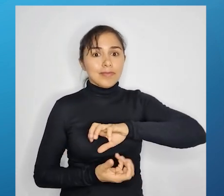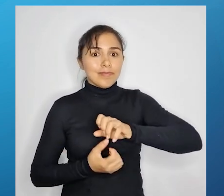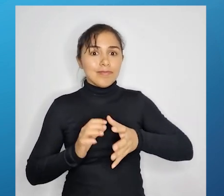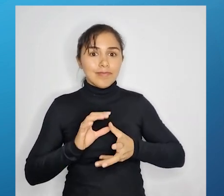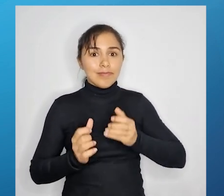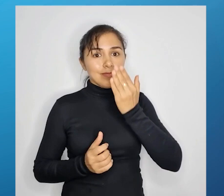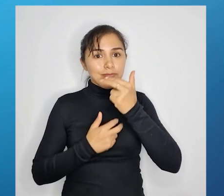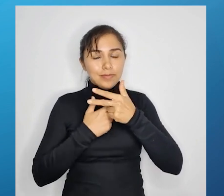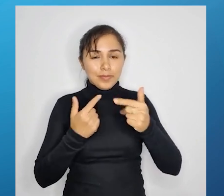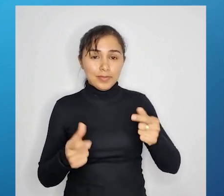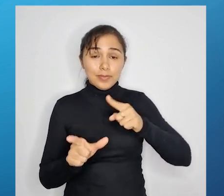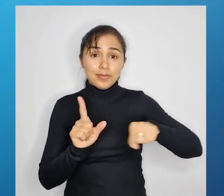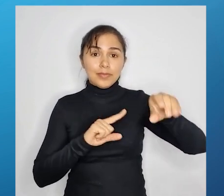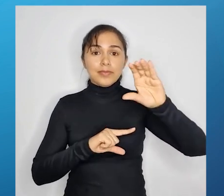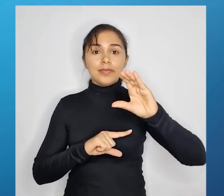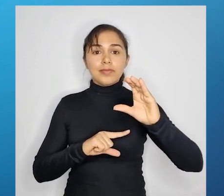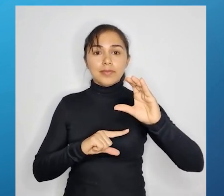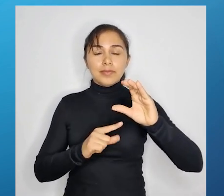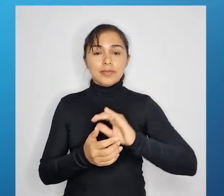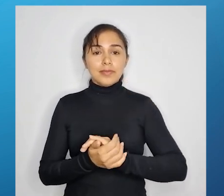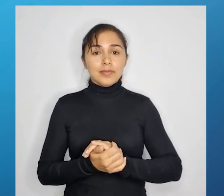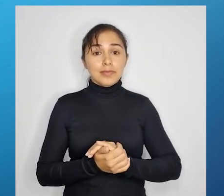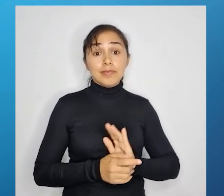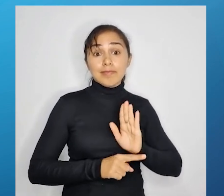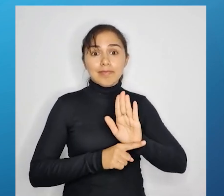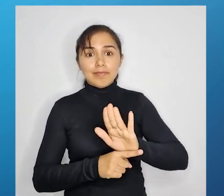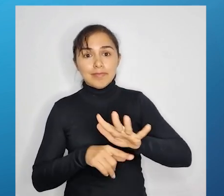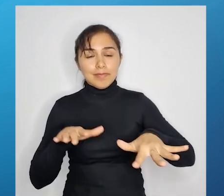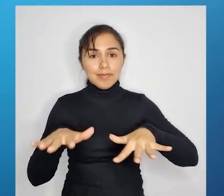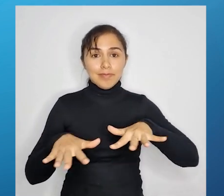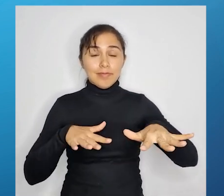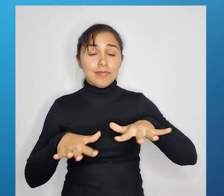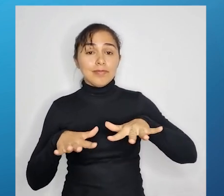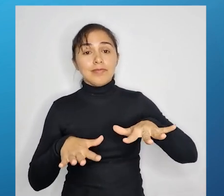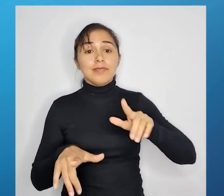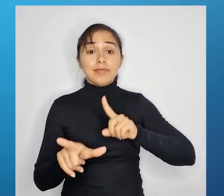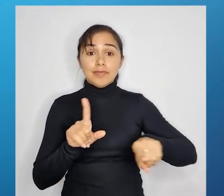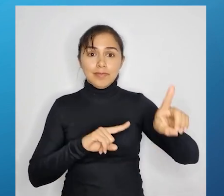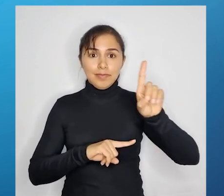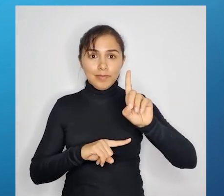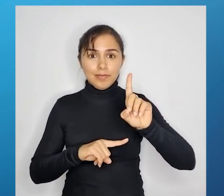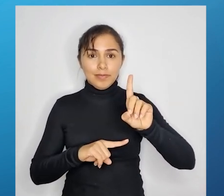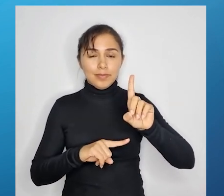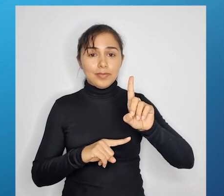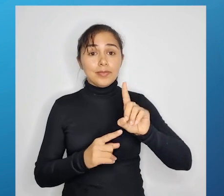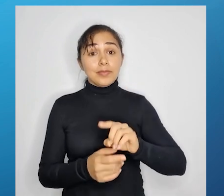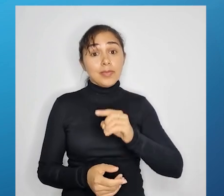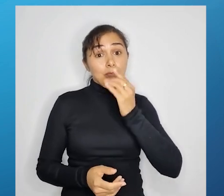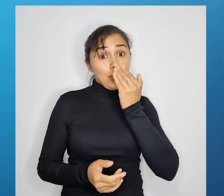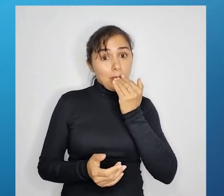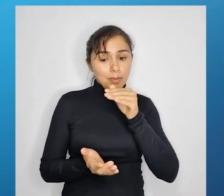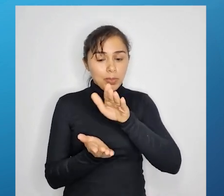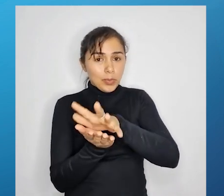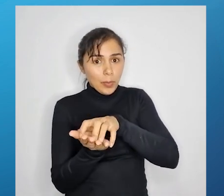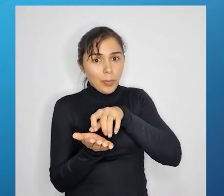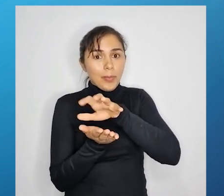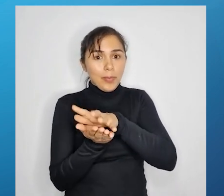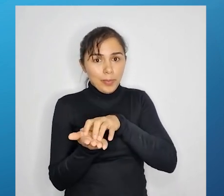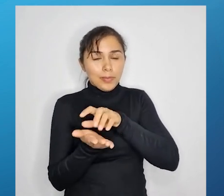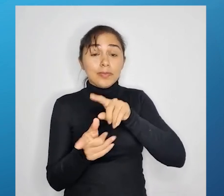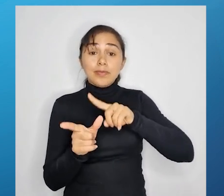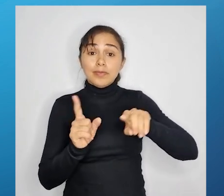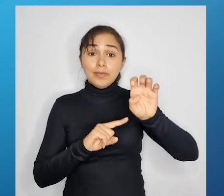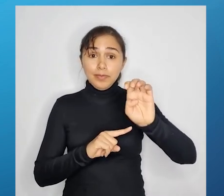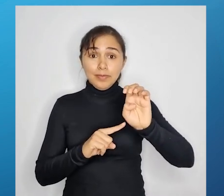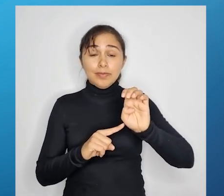alimentos. Letra C, favorecer a locomoção. Letra D, ralar os alimentos. Ou letra